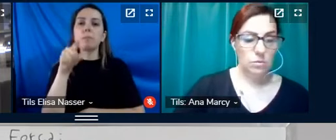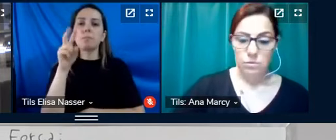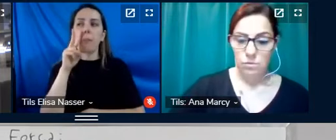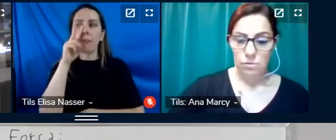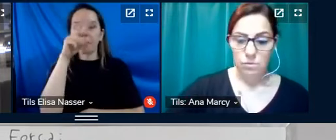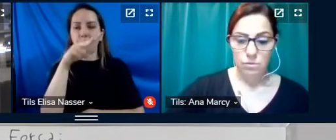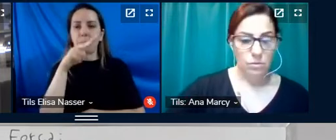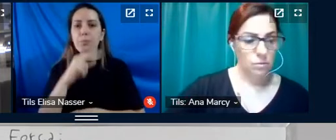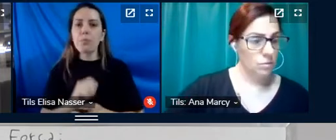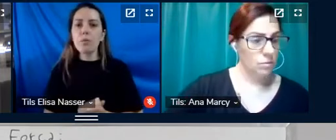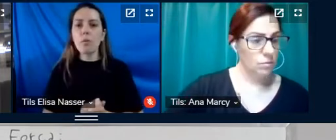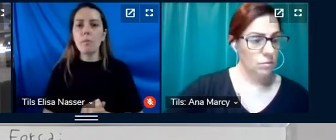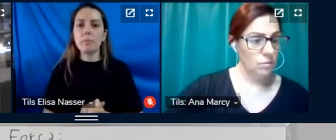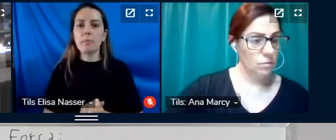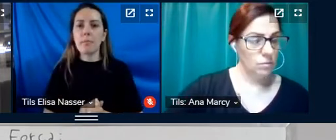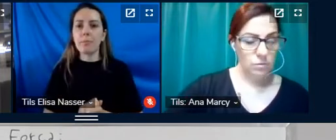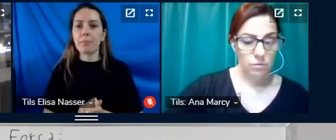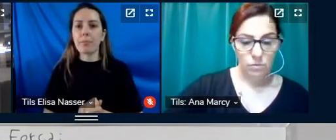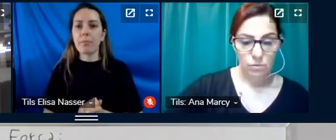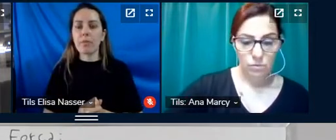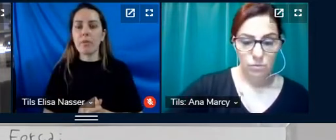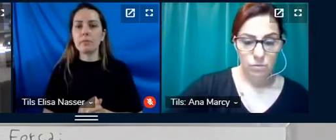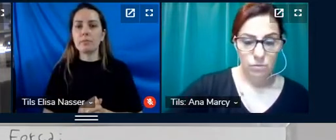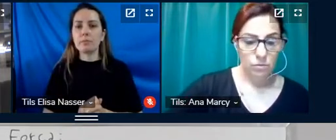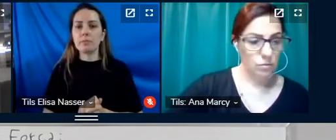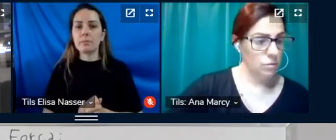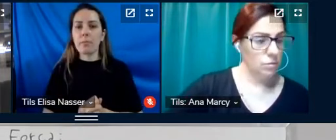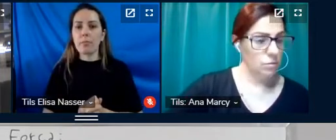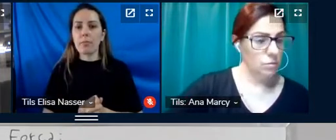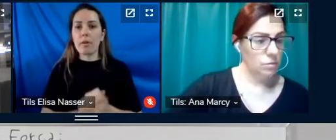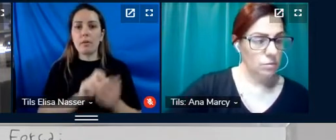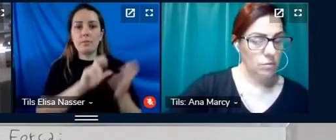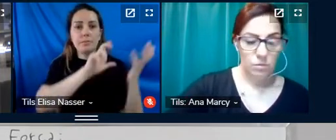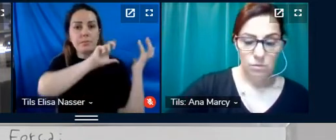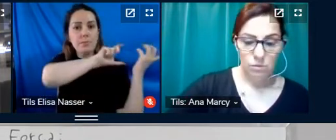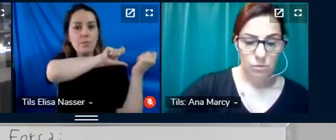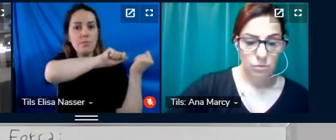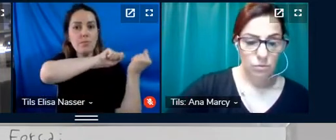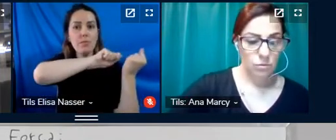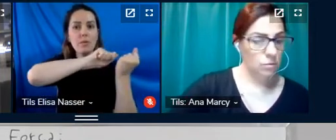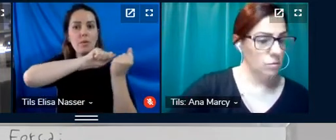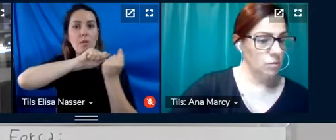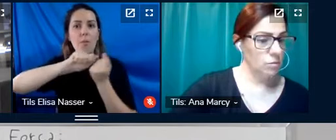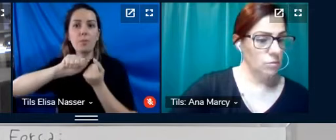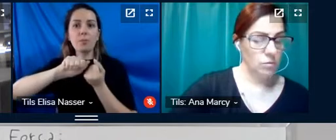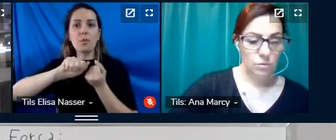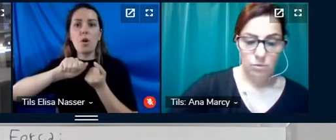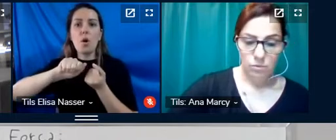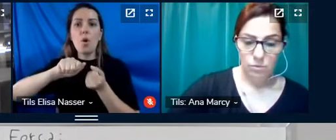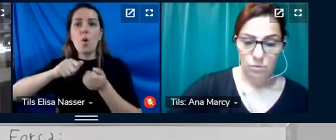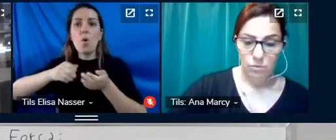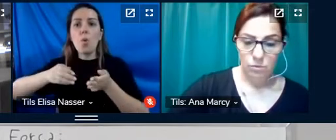Né? Para puxar o trenó do Papai Noel, o que é preciso? Né?